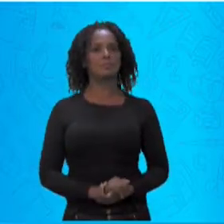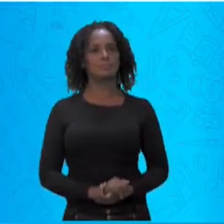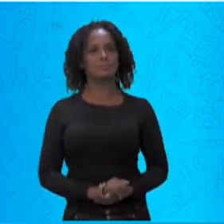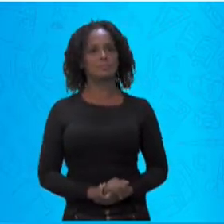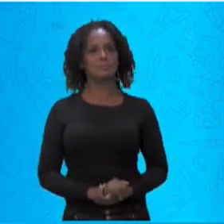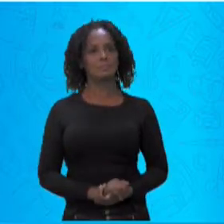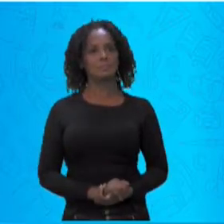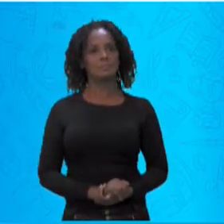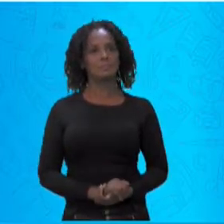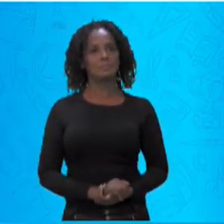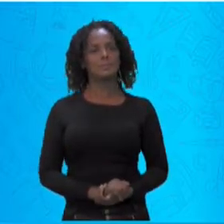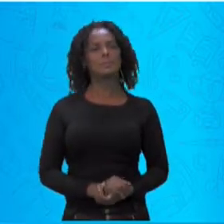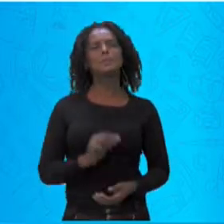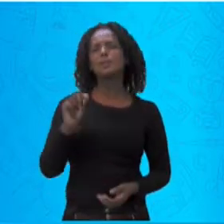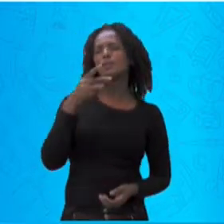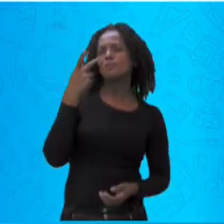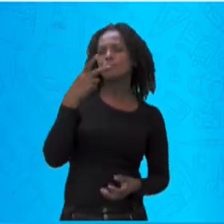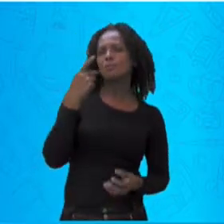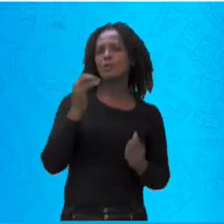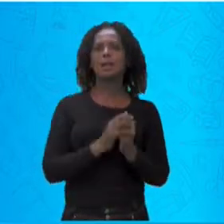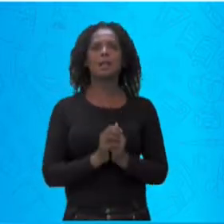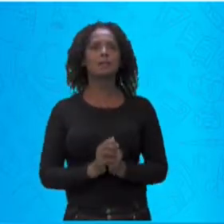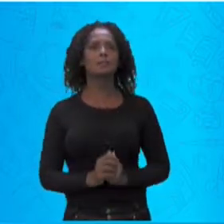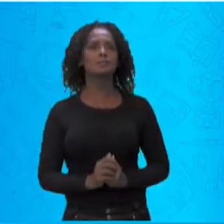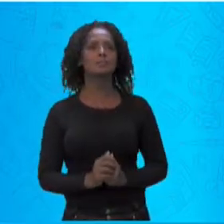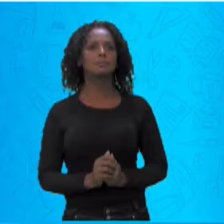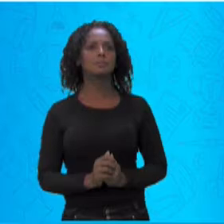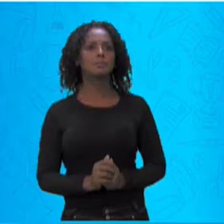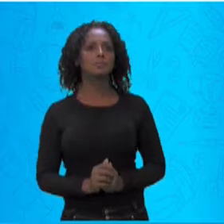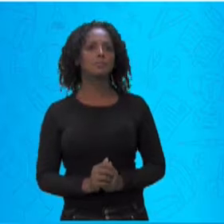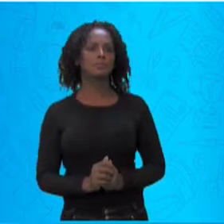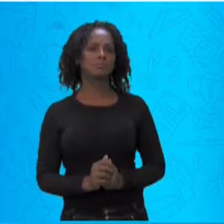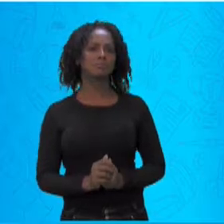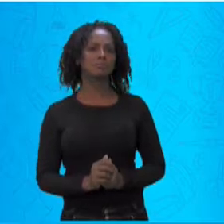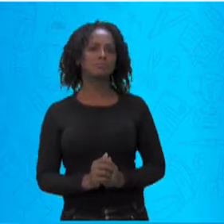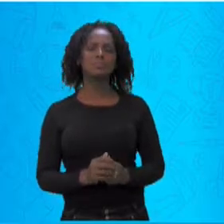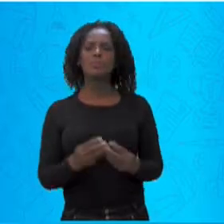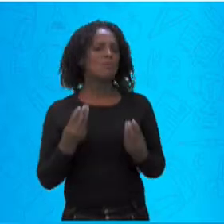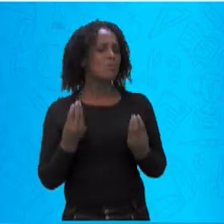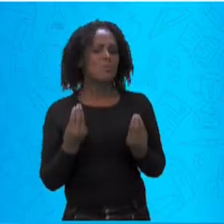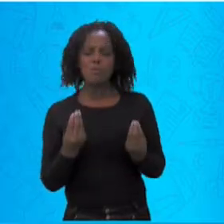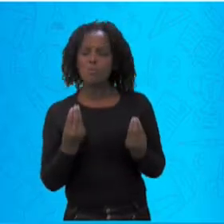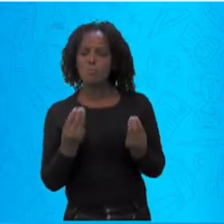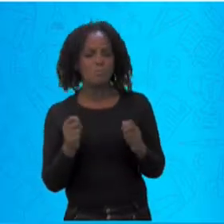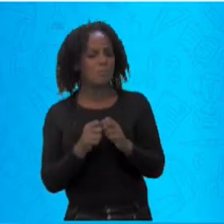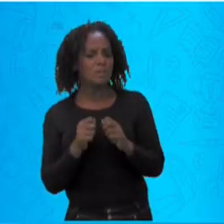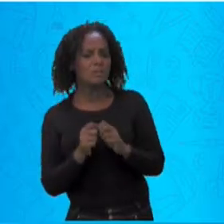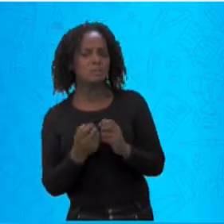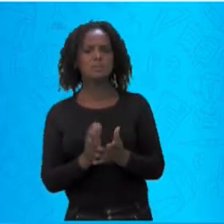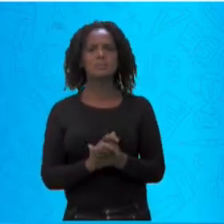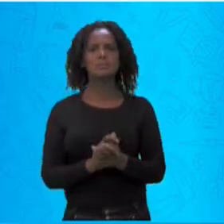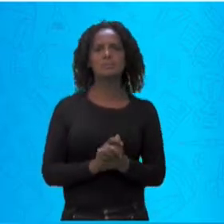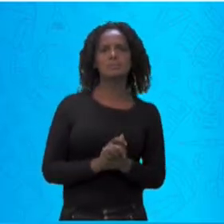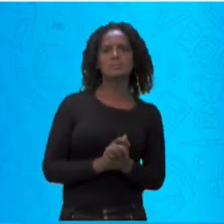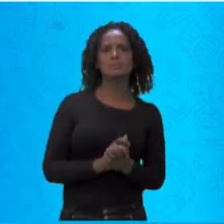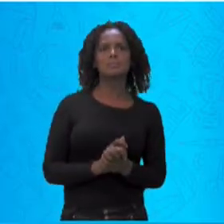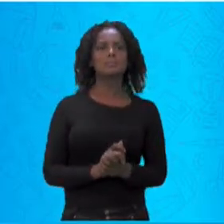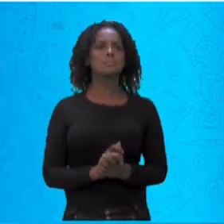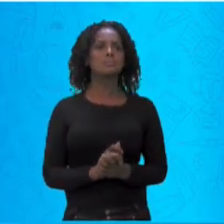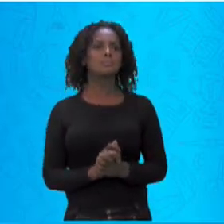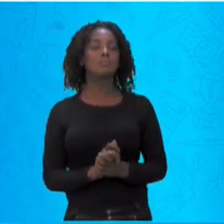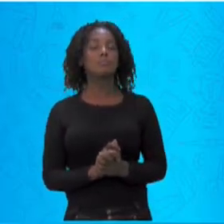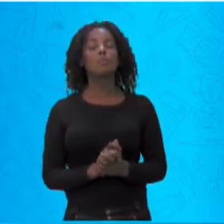exclamação. E se eu te falar, como você fez isso? Foi uma